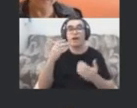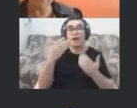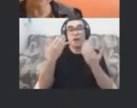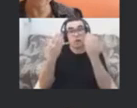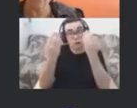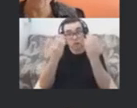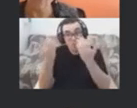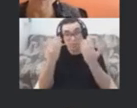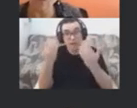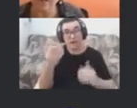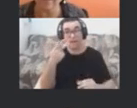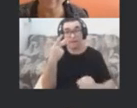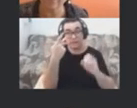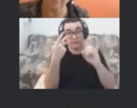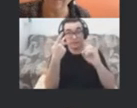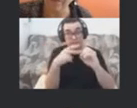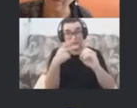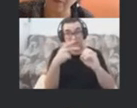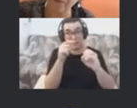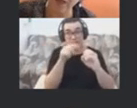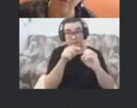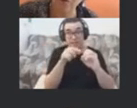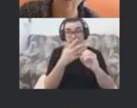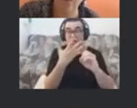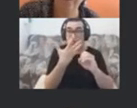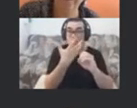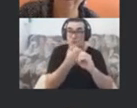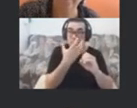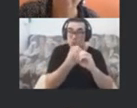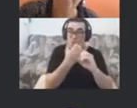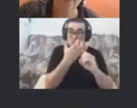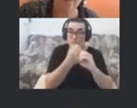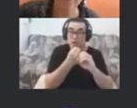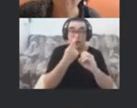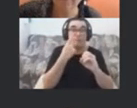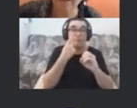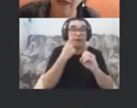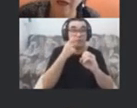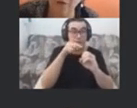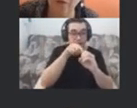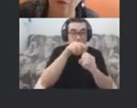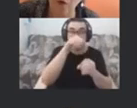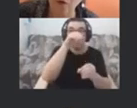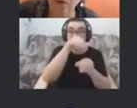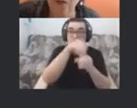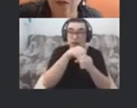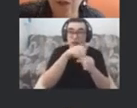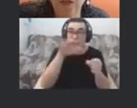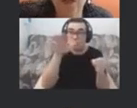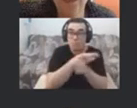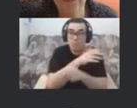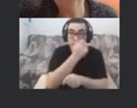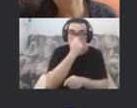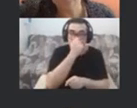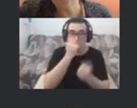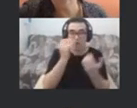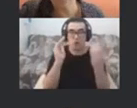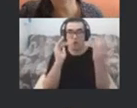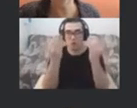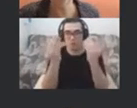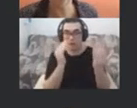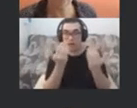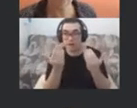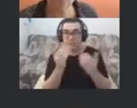essa absorbância com a concentração desse elemento na amostra. Aqui, uma foto